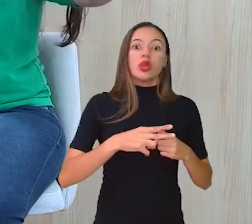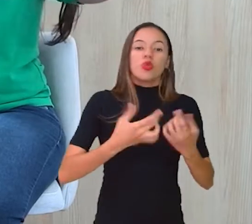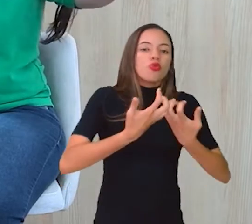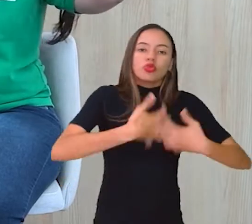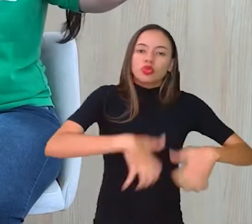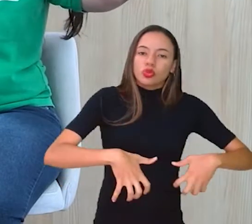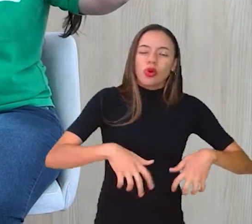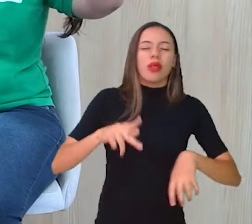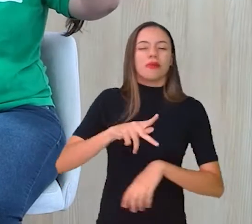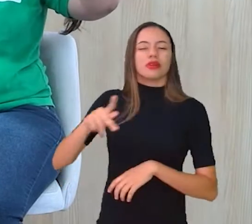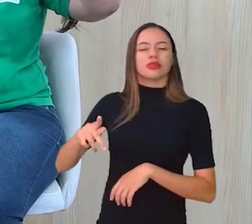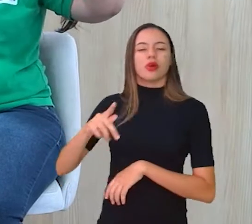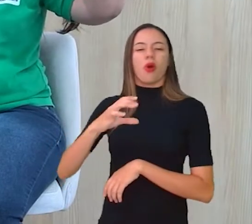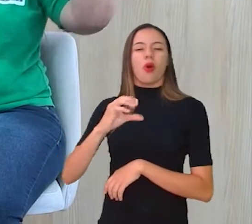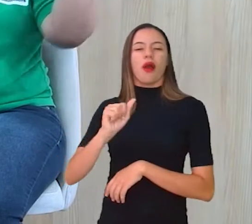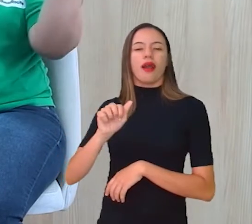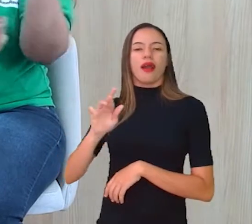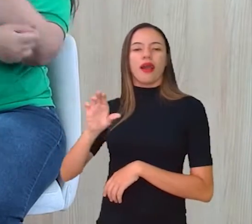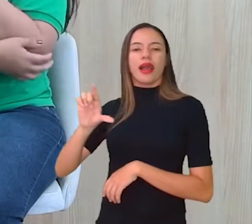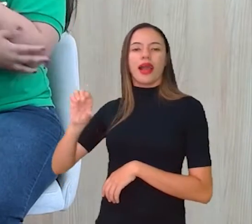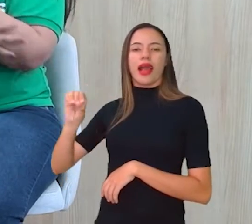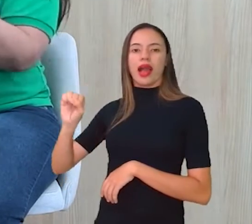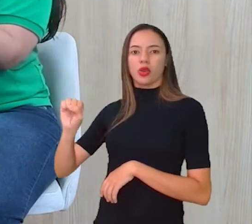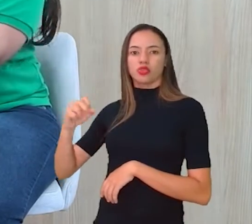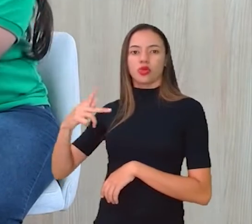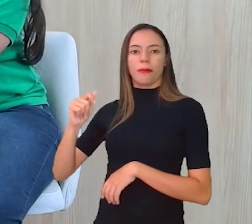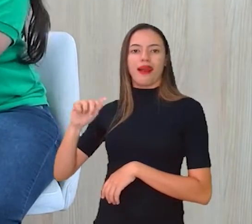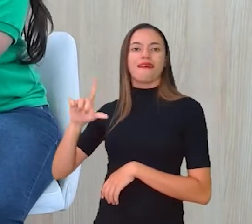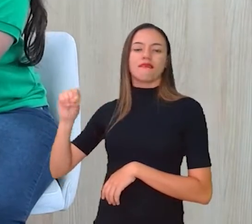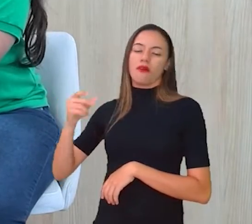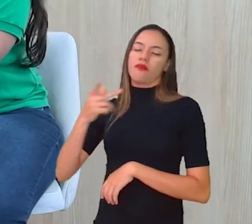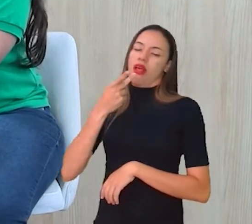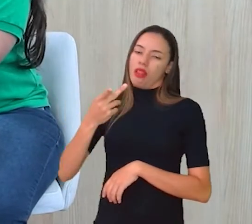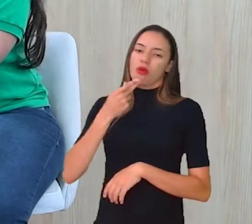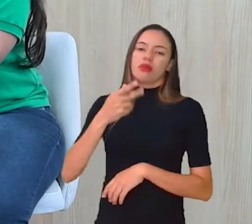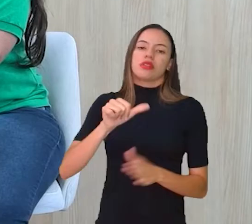aquela primeira aula sempre vai ser retomada nas nossas aulas.